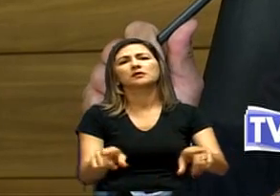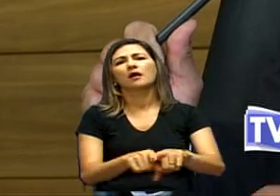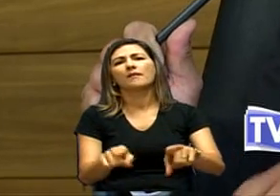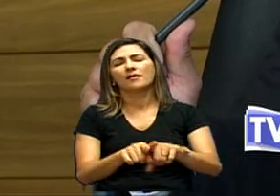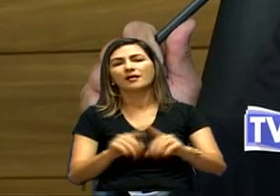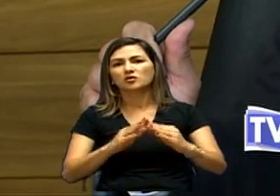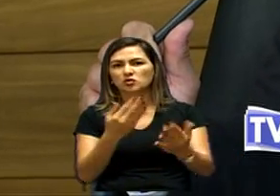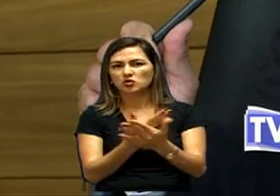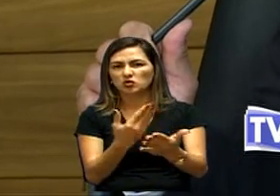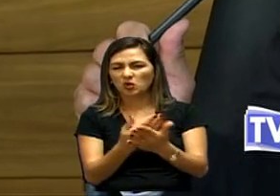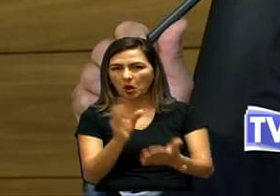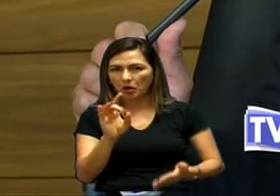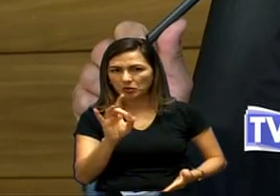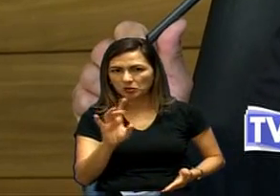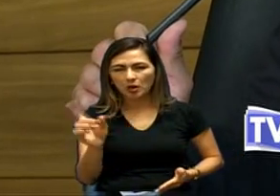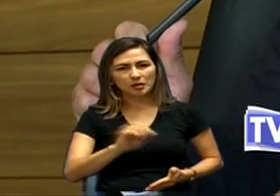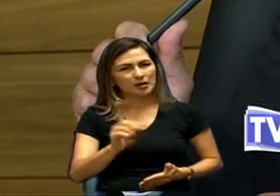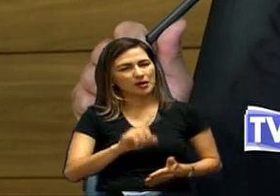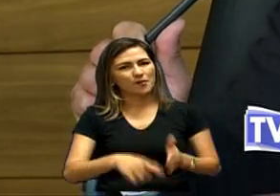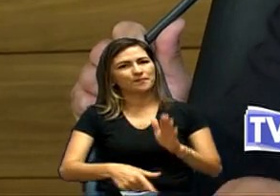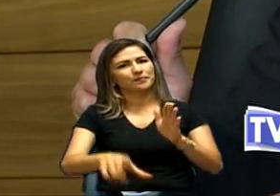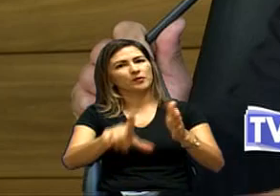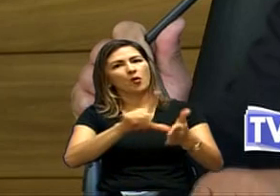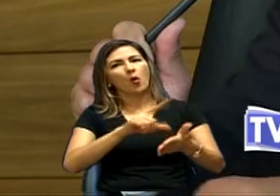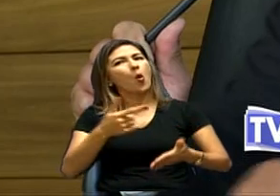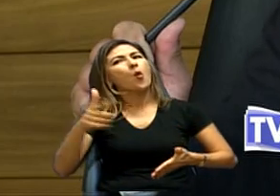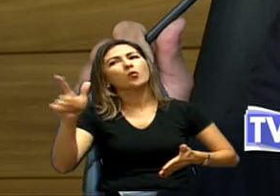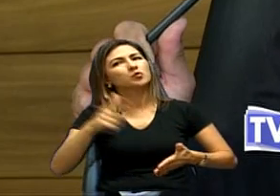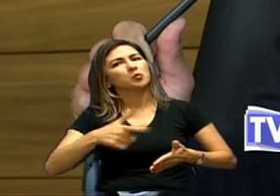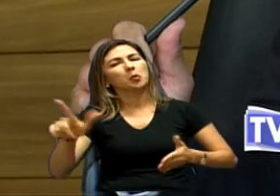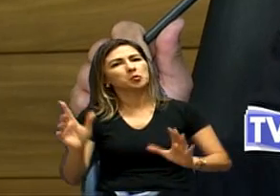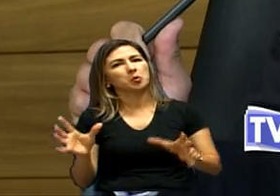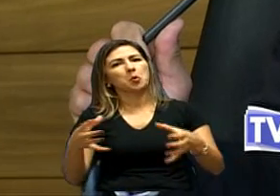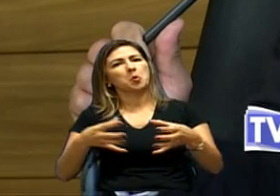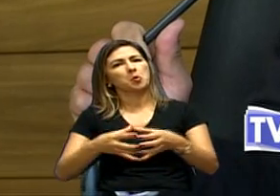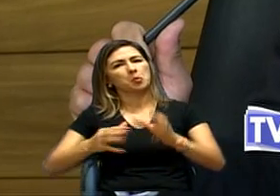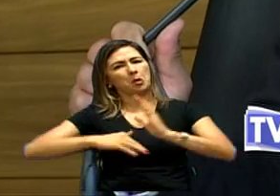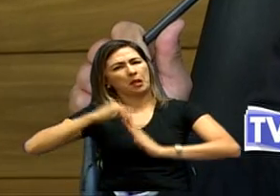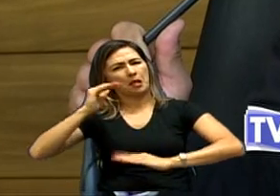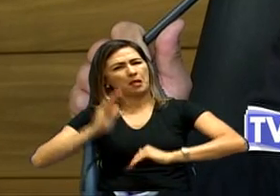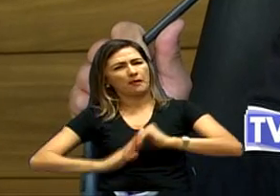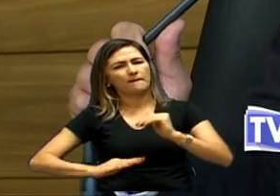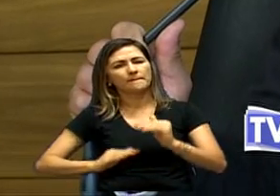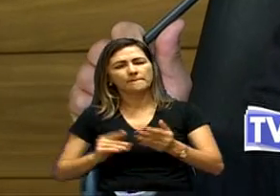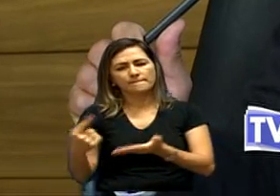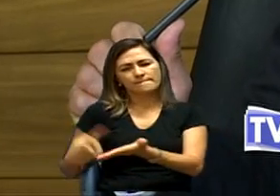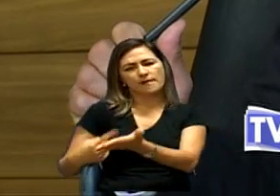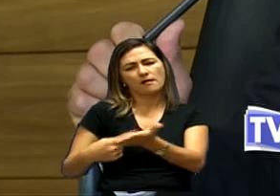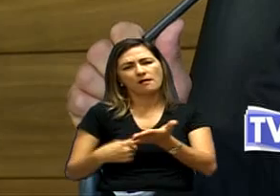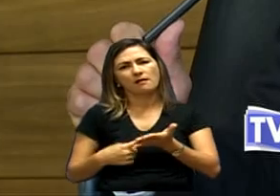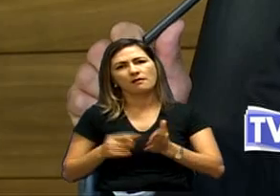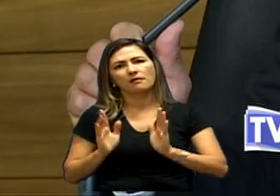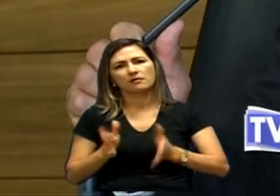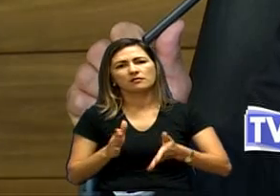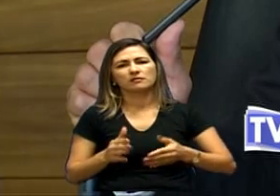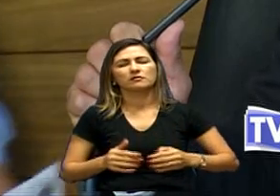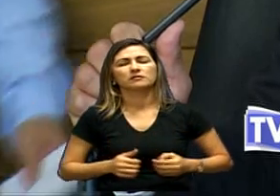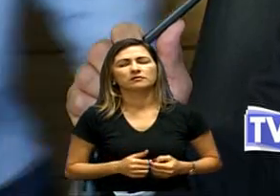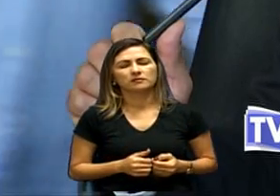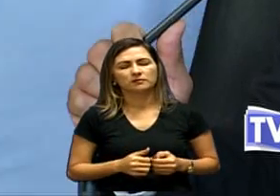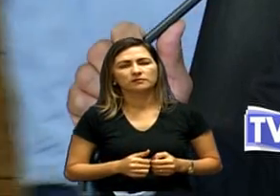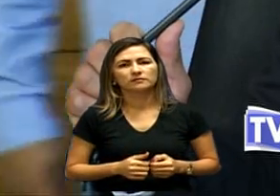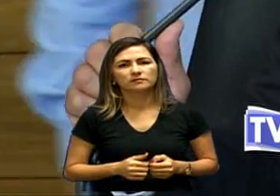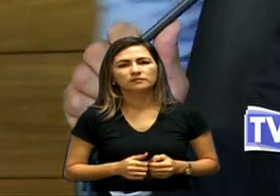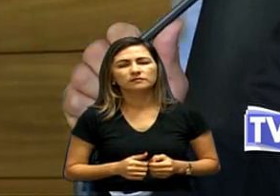Isso aí é alguma coisa já meio que orquestrado por um grupo de pessoas aí que tá causando esse problema para as